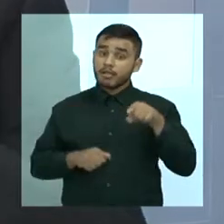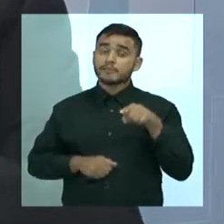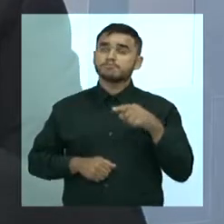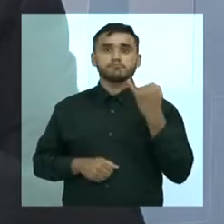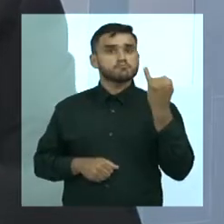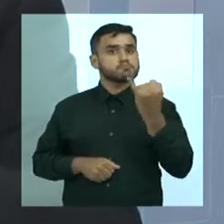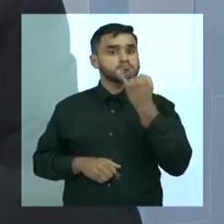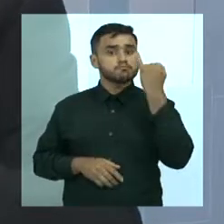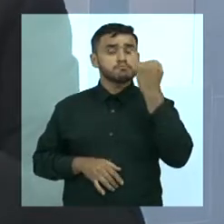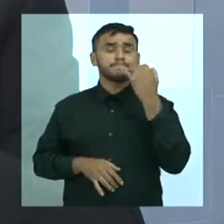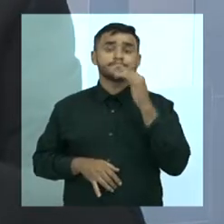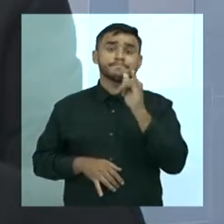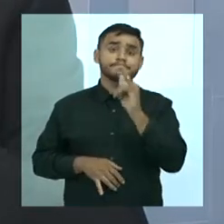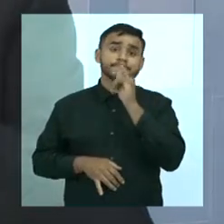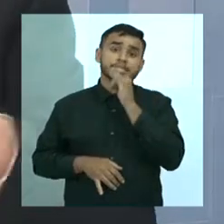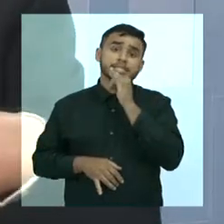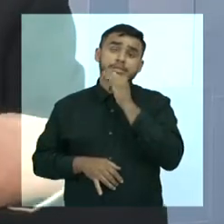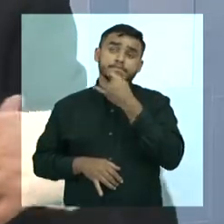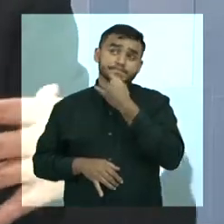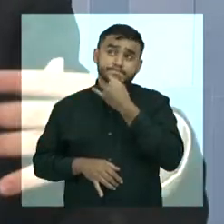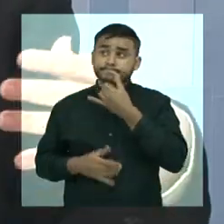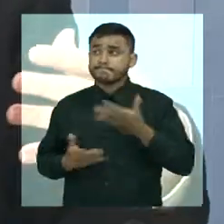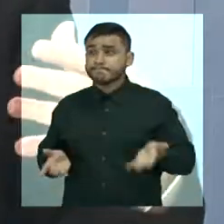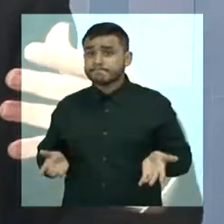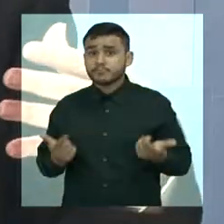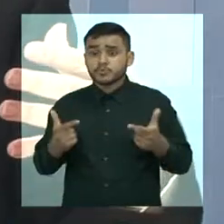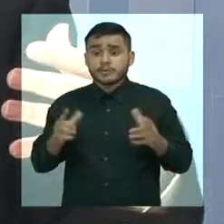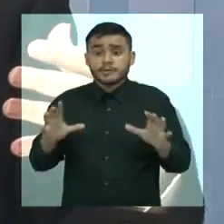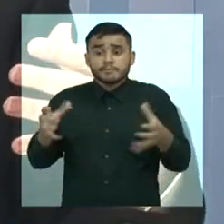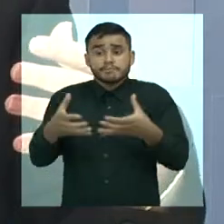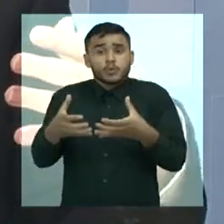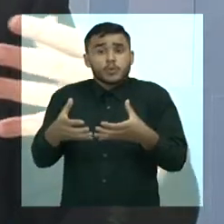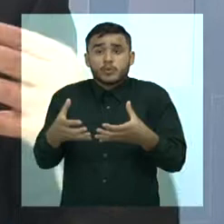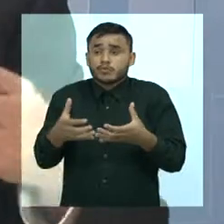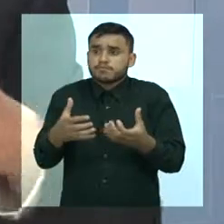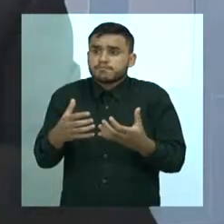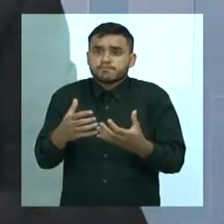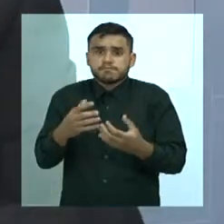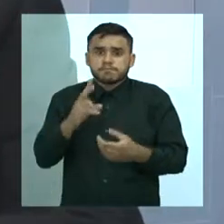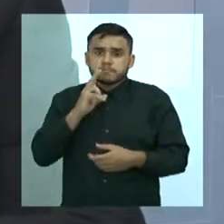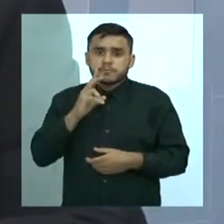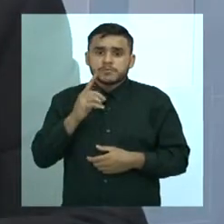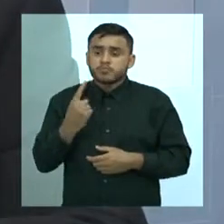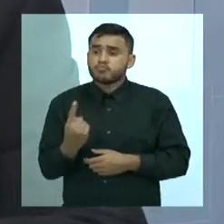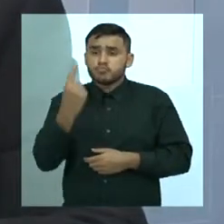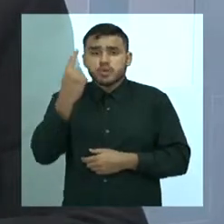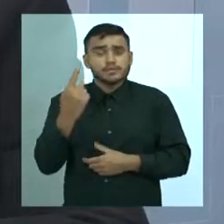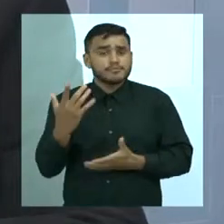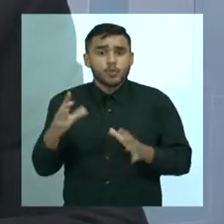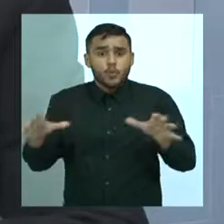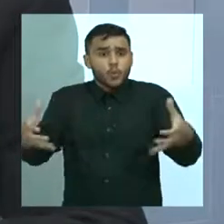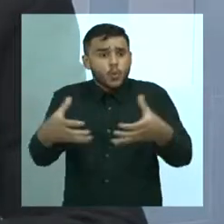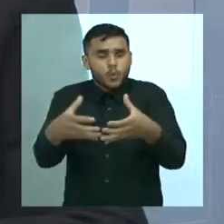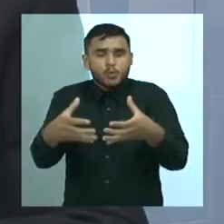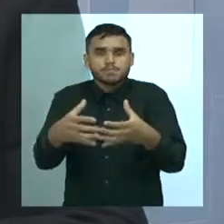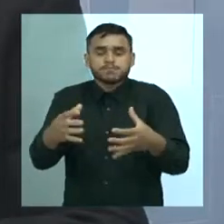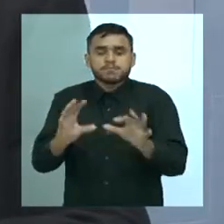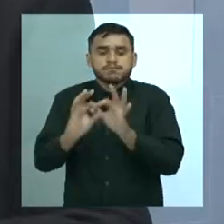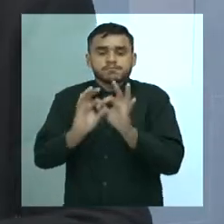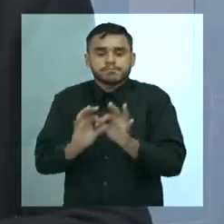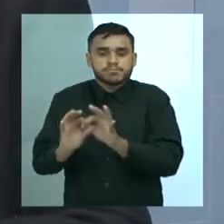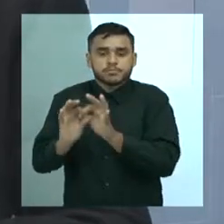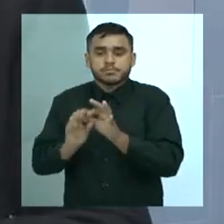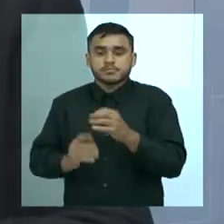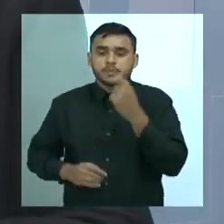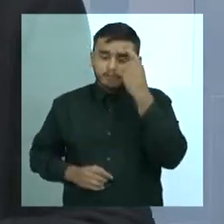mas, infelizmente, ela não tem um grupo político ao redor dela. Ela tem um voo solo. Apesar da boa votação que ela